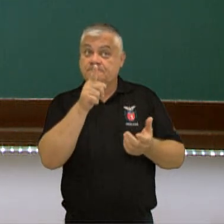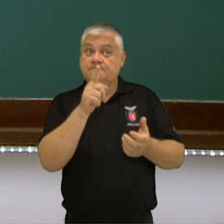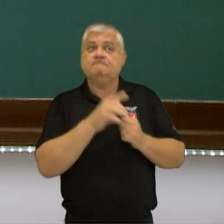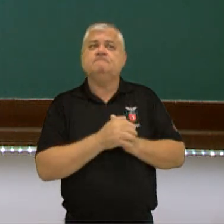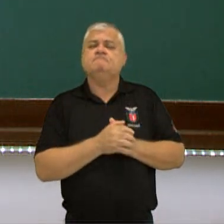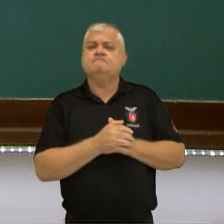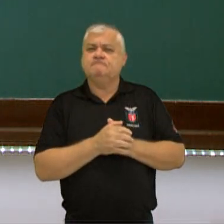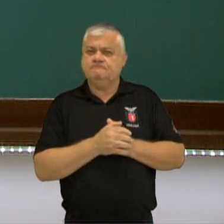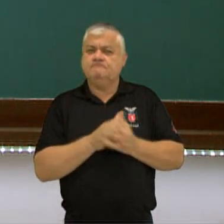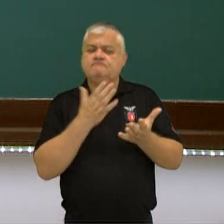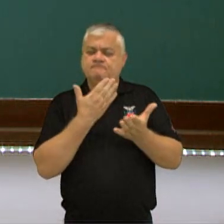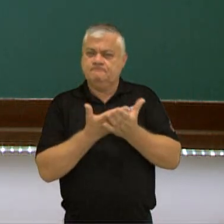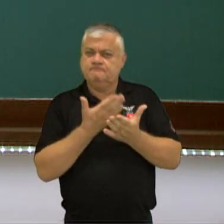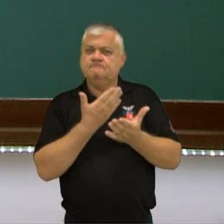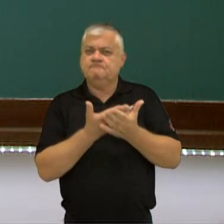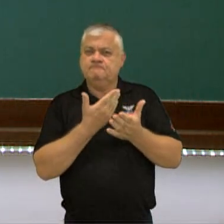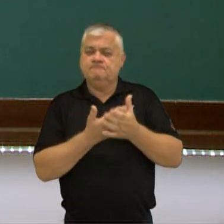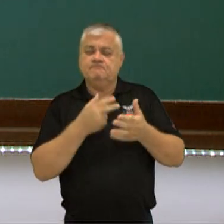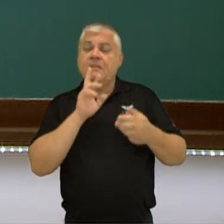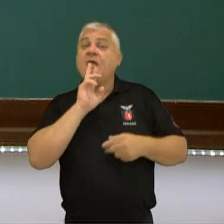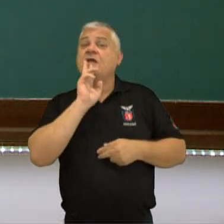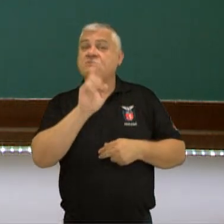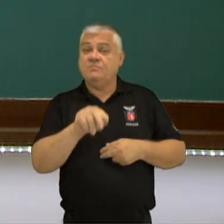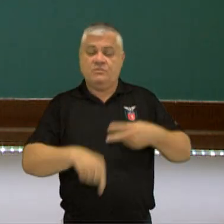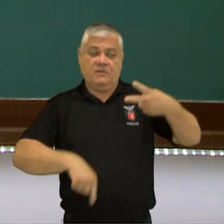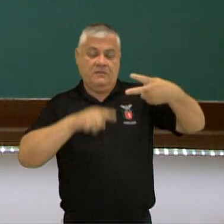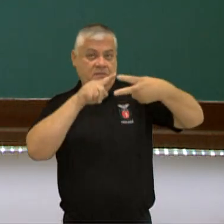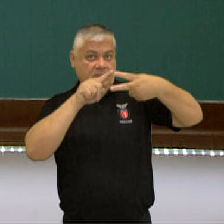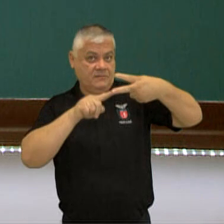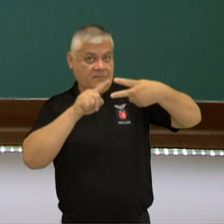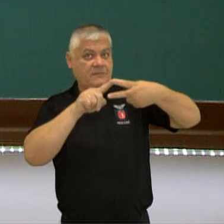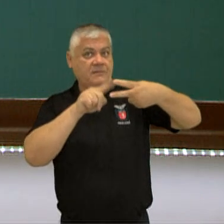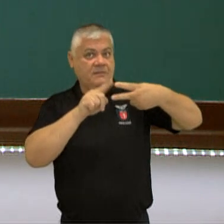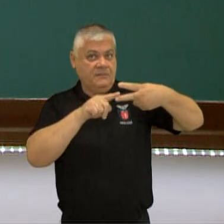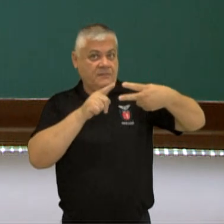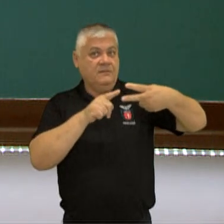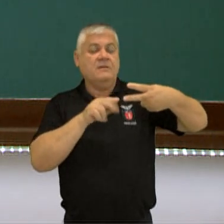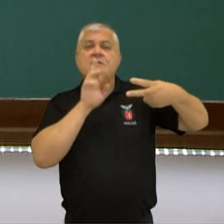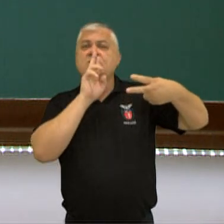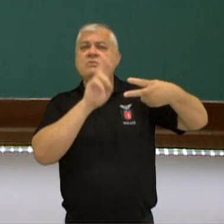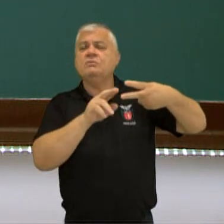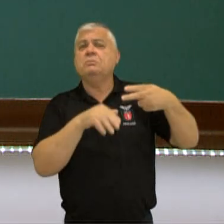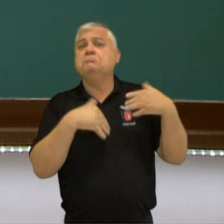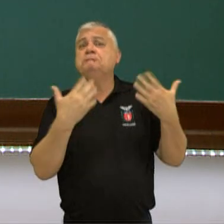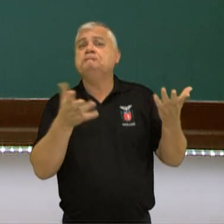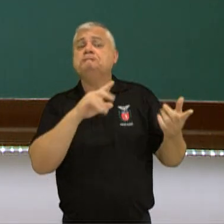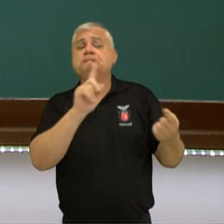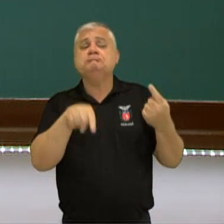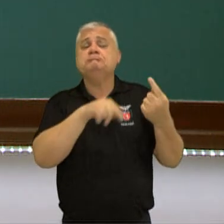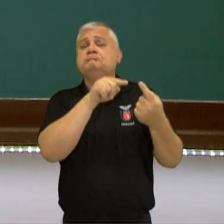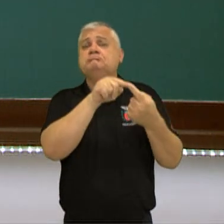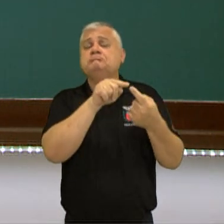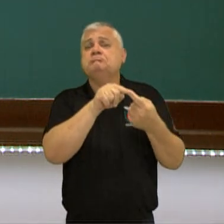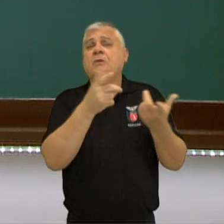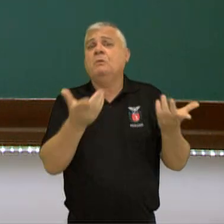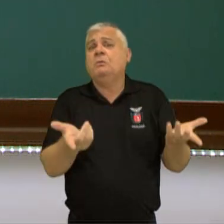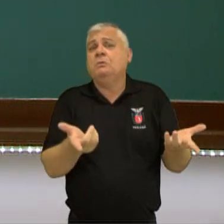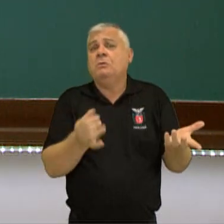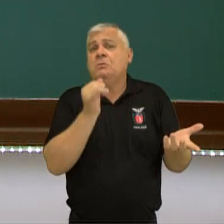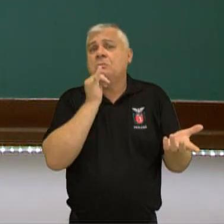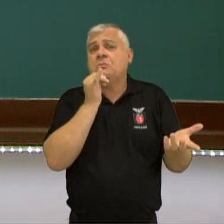longo dessa aula, nós temos que responder essas duas perguntas. Então, qual é a finalidade dos postulados